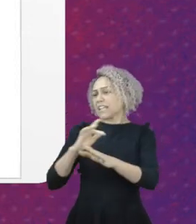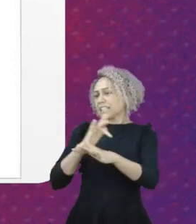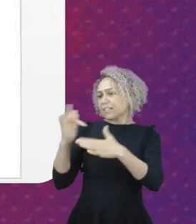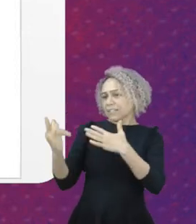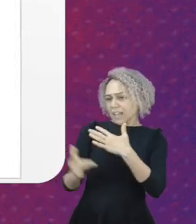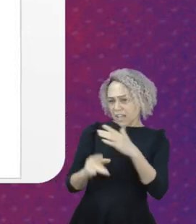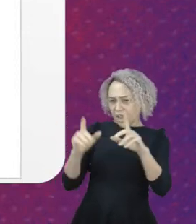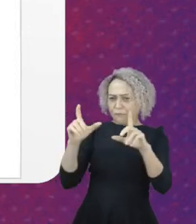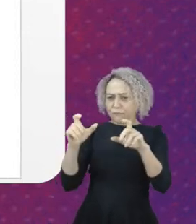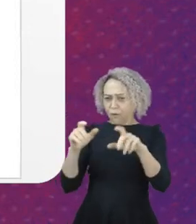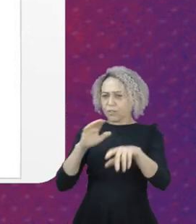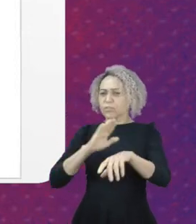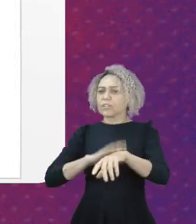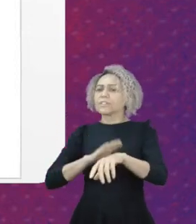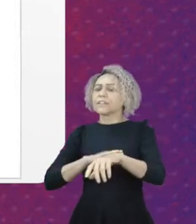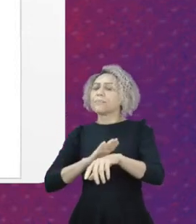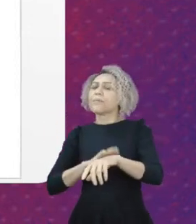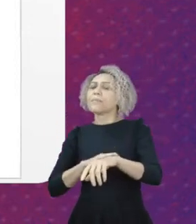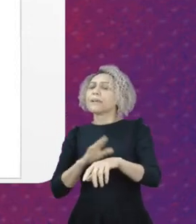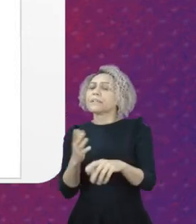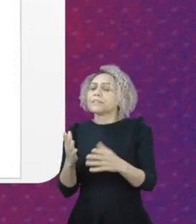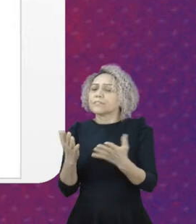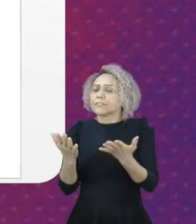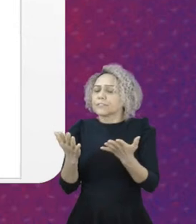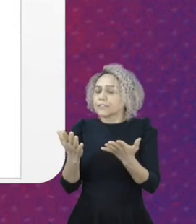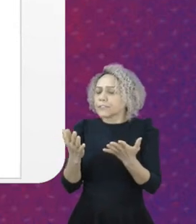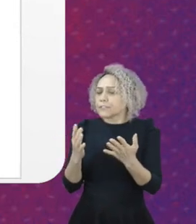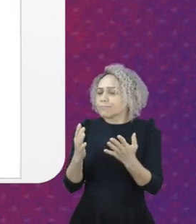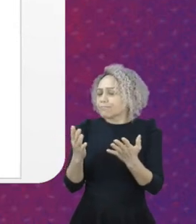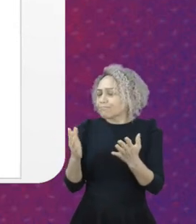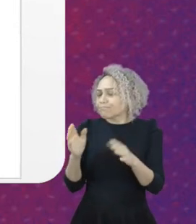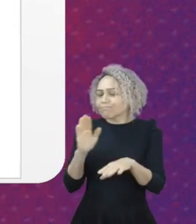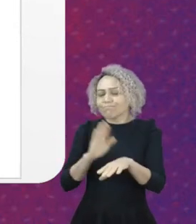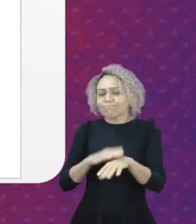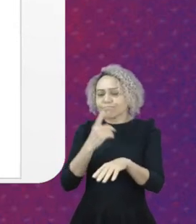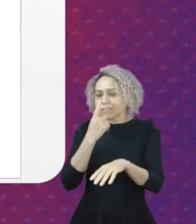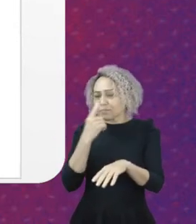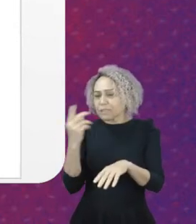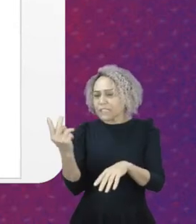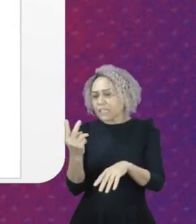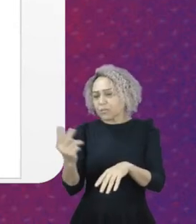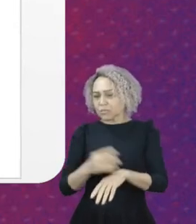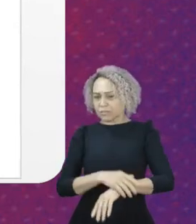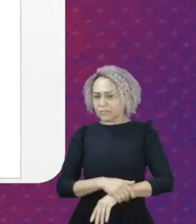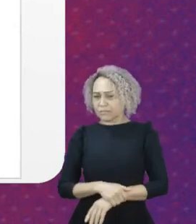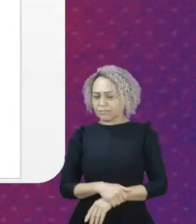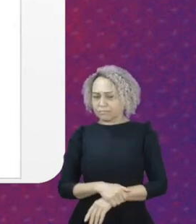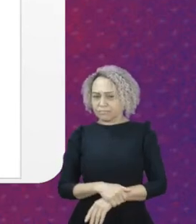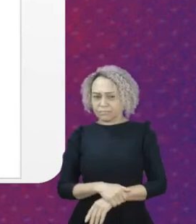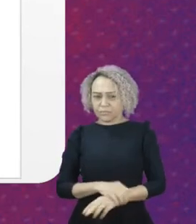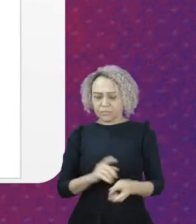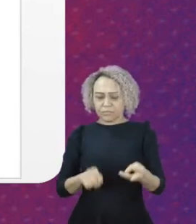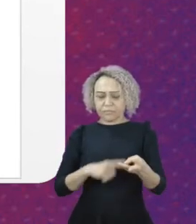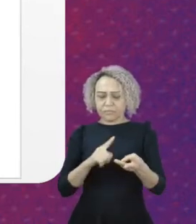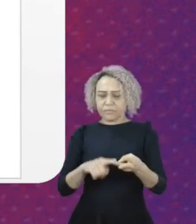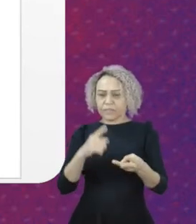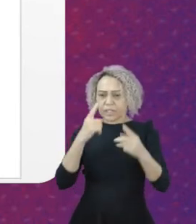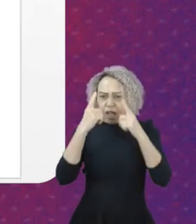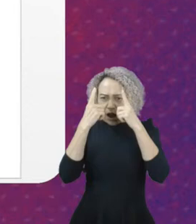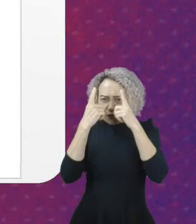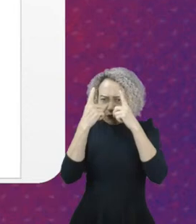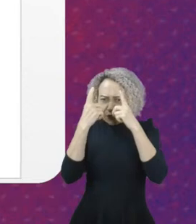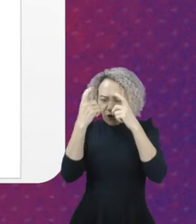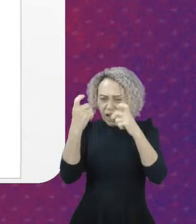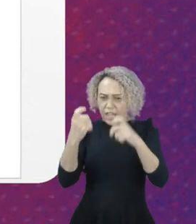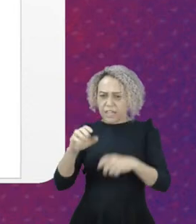pessoas, em que isso é vinculado a mais pessoas, mais exposto. E a violência